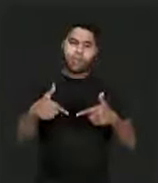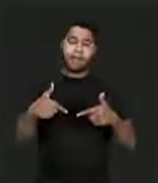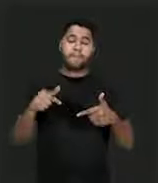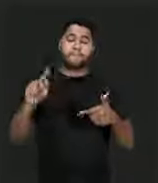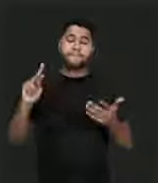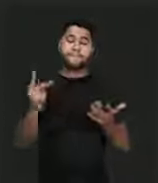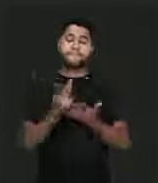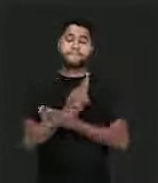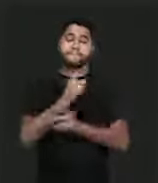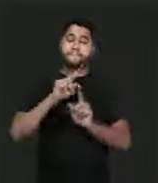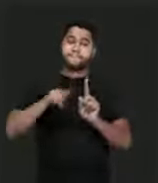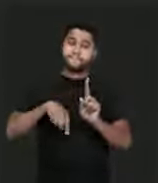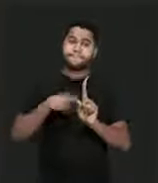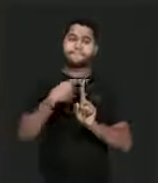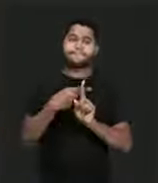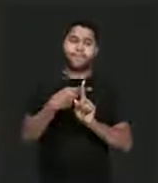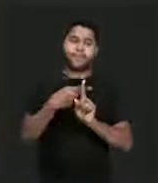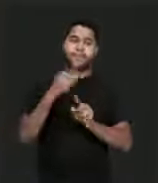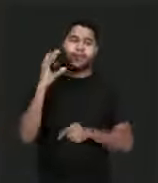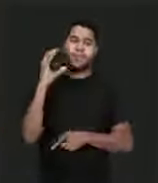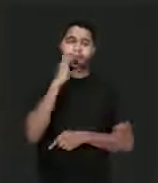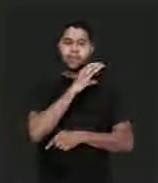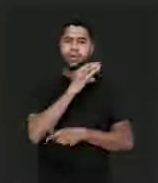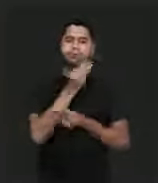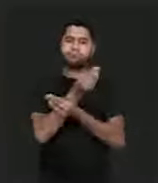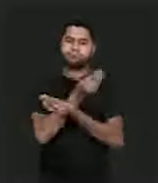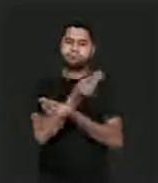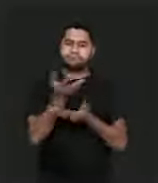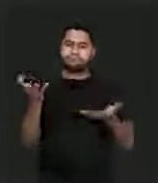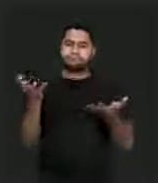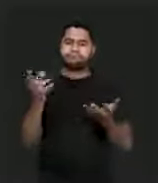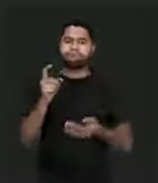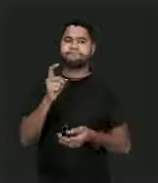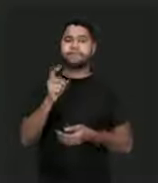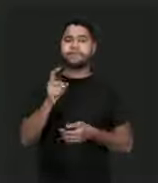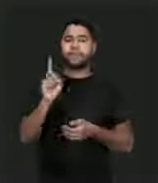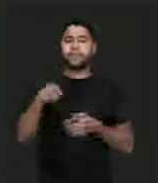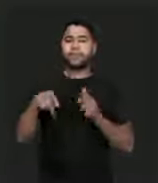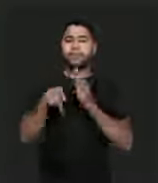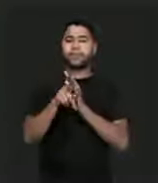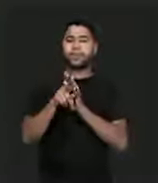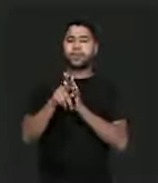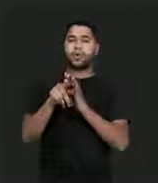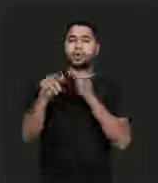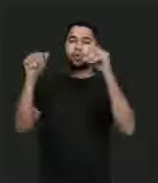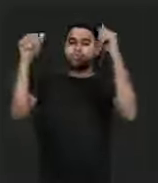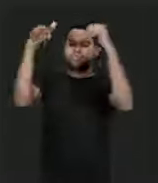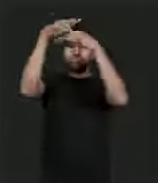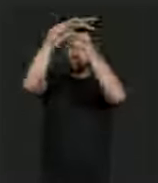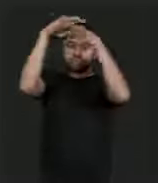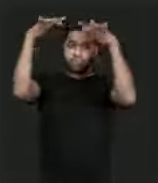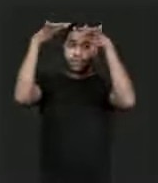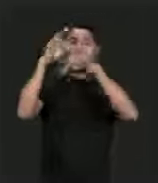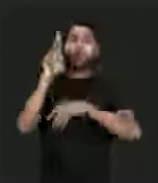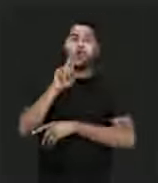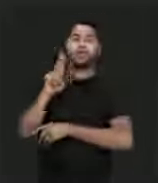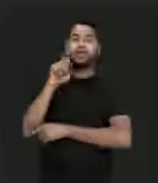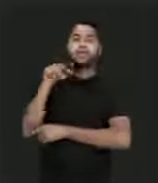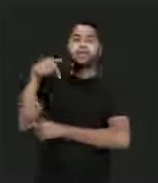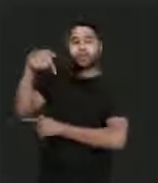mais o calor que ela libera para a fonte fria. Eu utilizo a letra Q